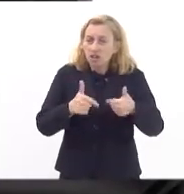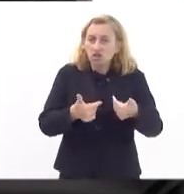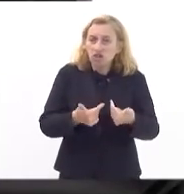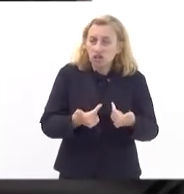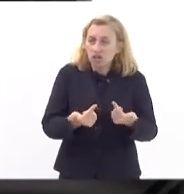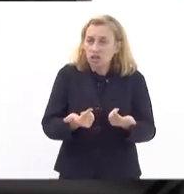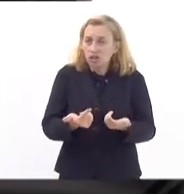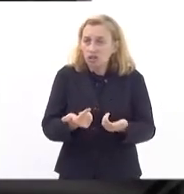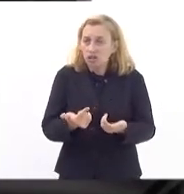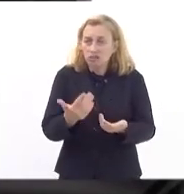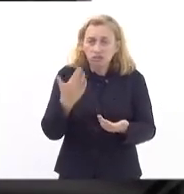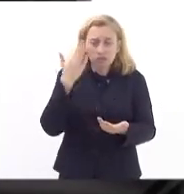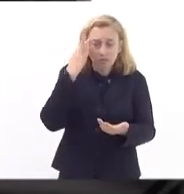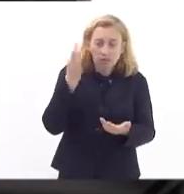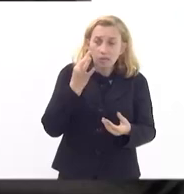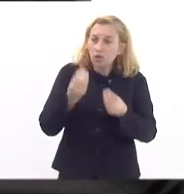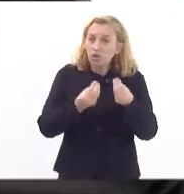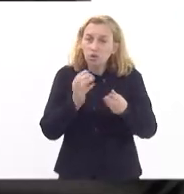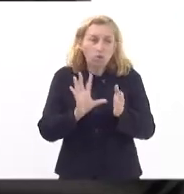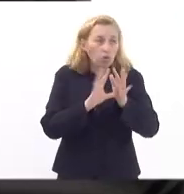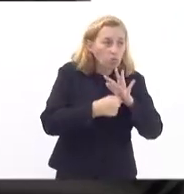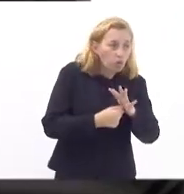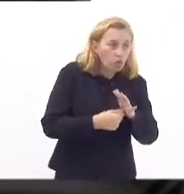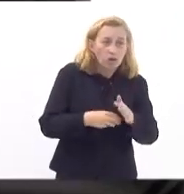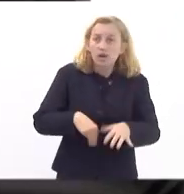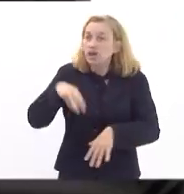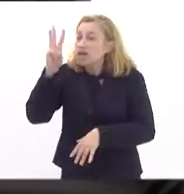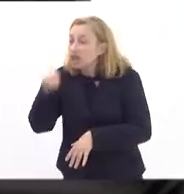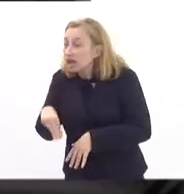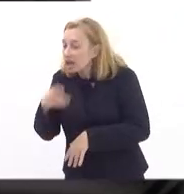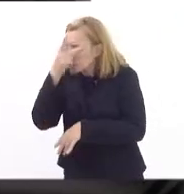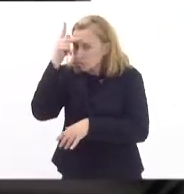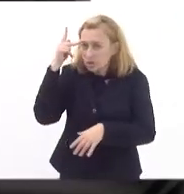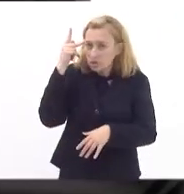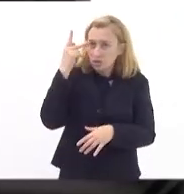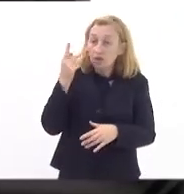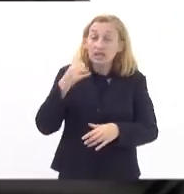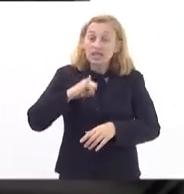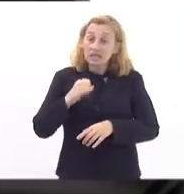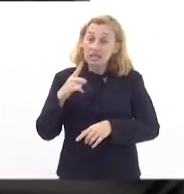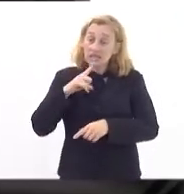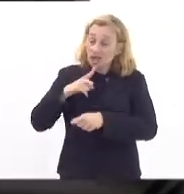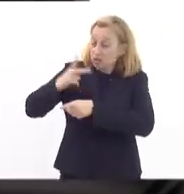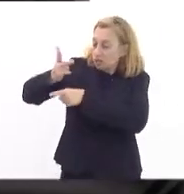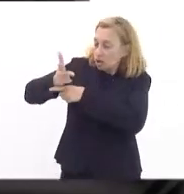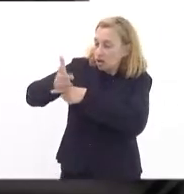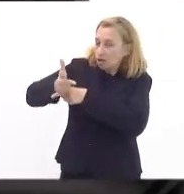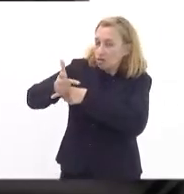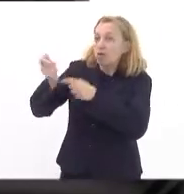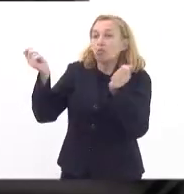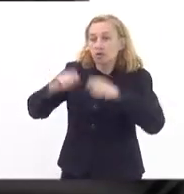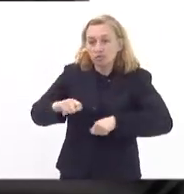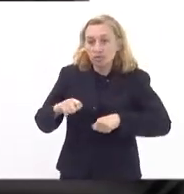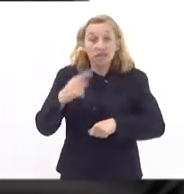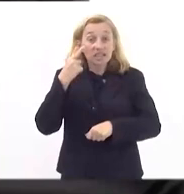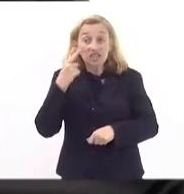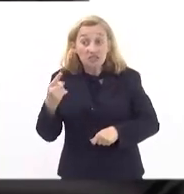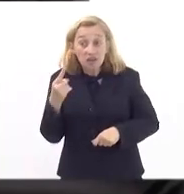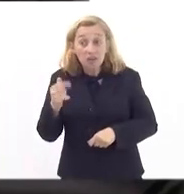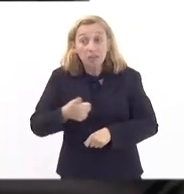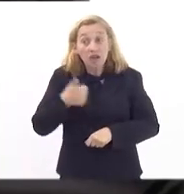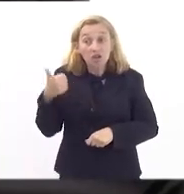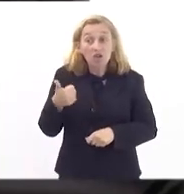não pode dizer como é que foi feito o furto como é que eram os autores eu tenho imagens eu tenho possibilidade de